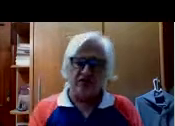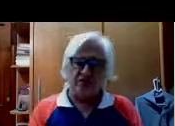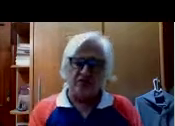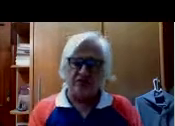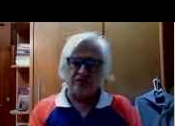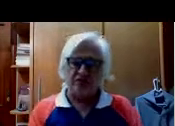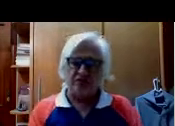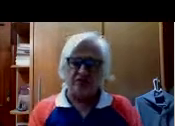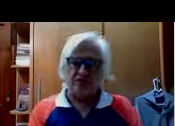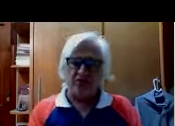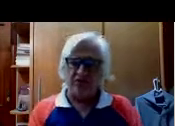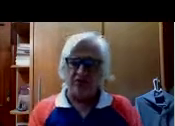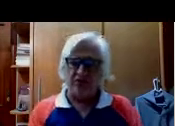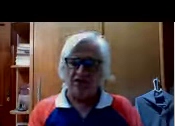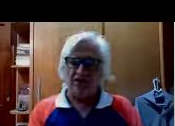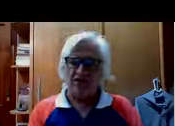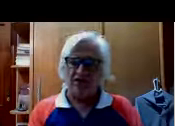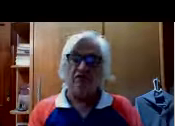o tungstênio.